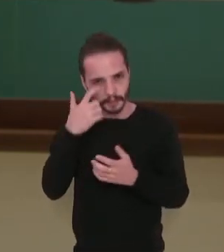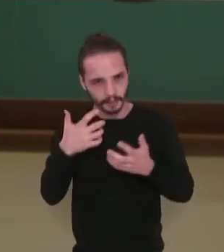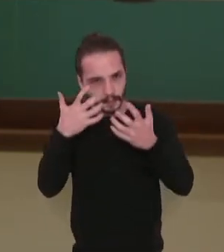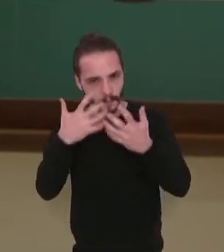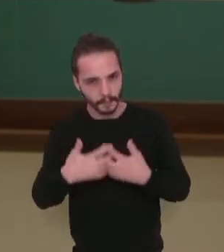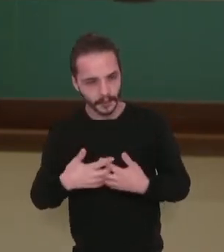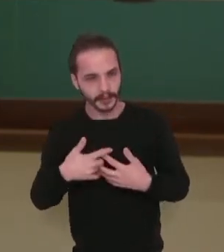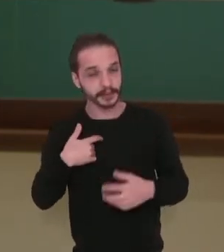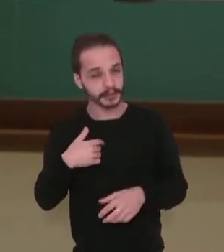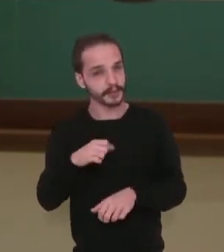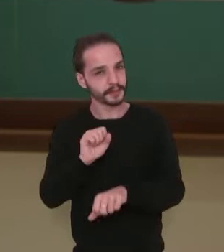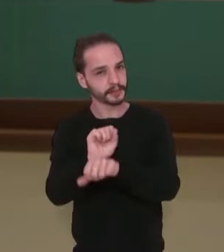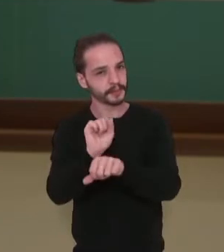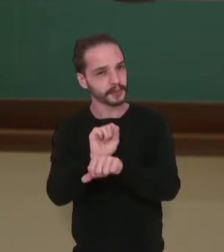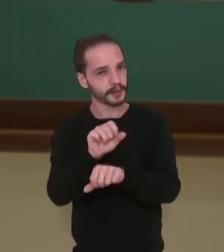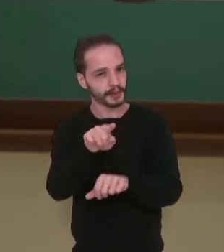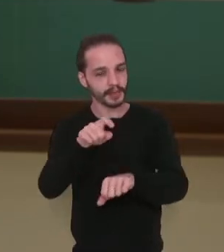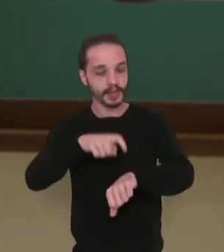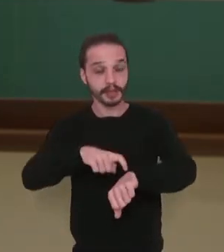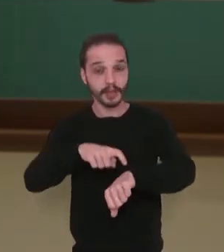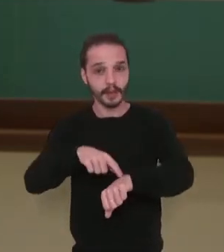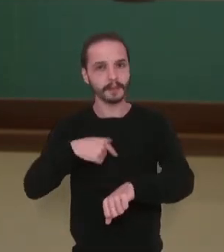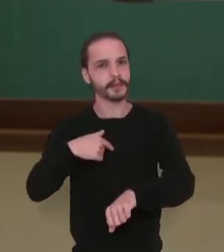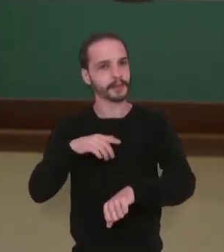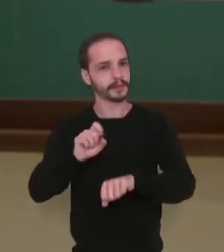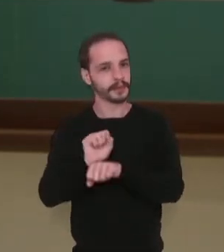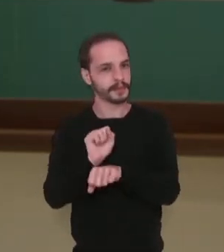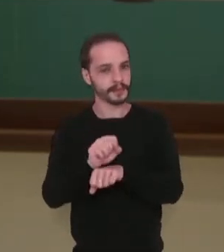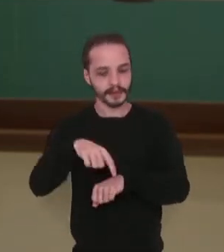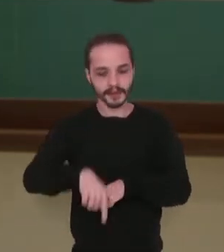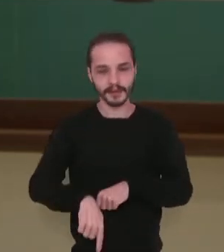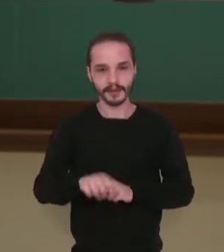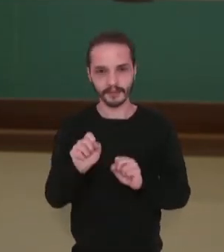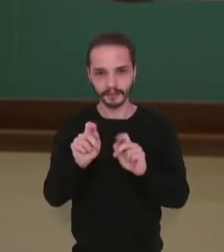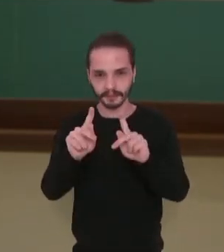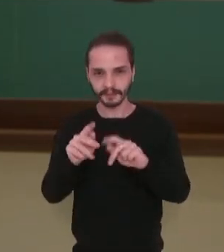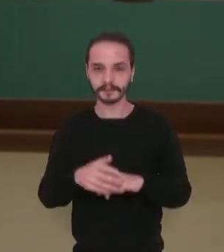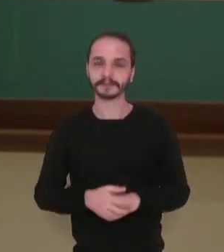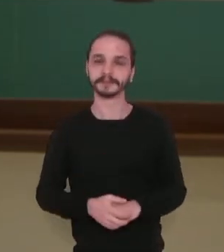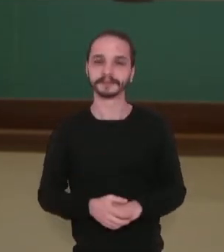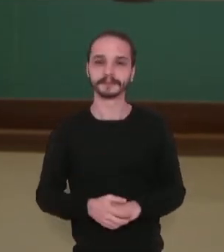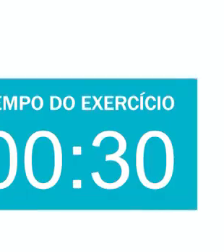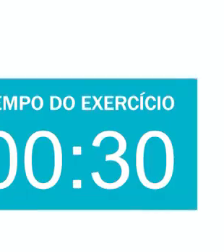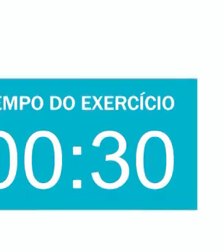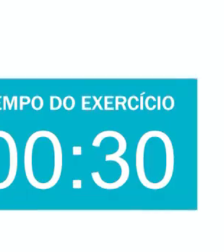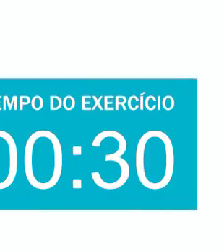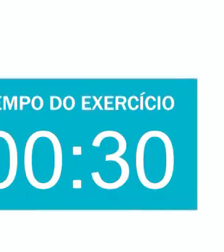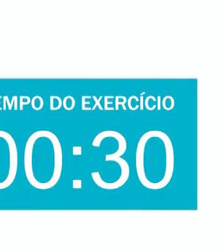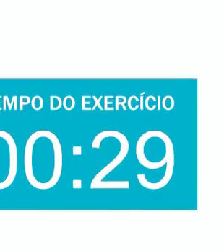tá, eu vou dar um tempinho para você, mas ó, eu tô te esperando aqui, ok? Até daqui a pouco.